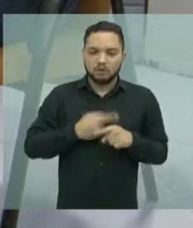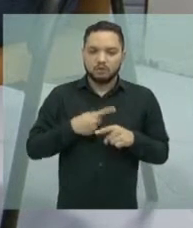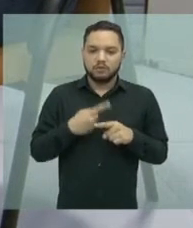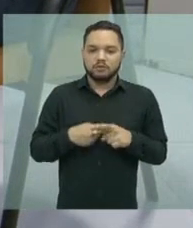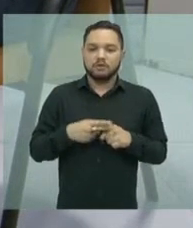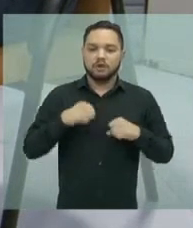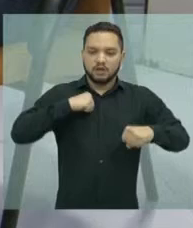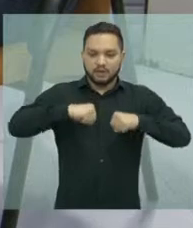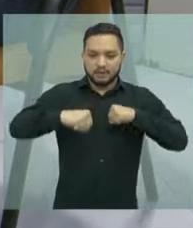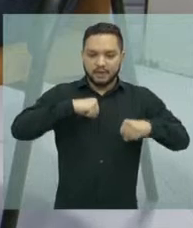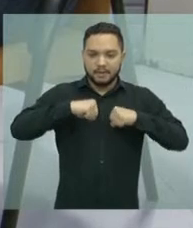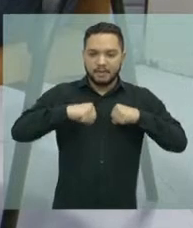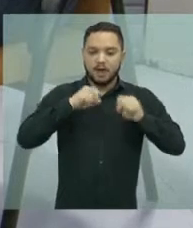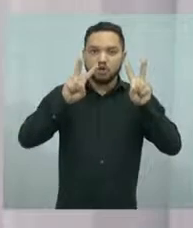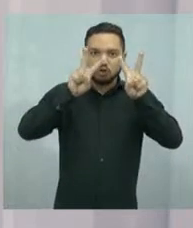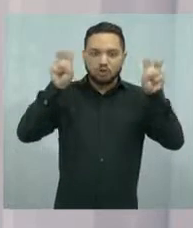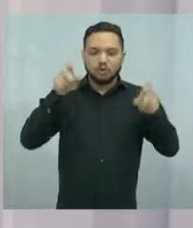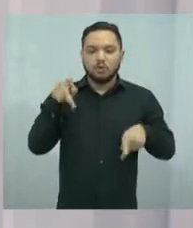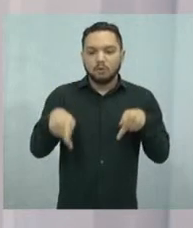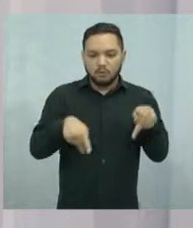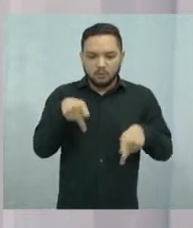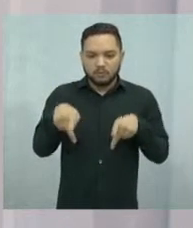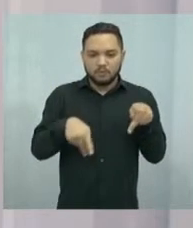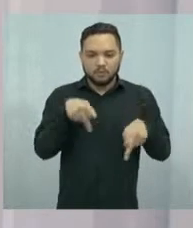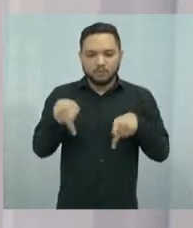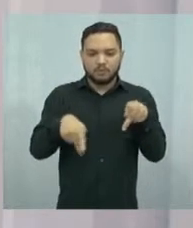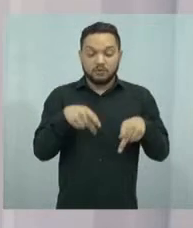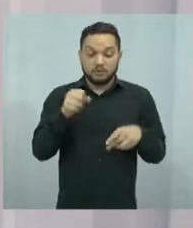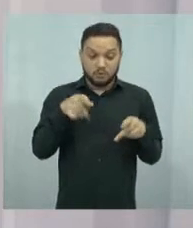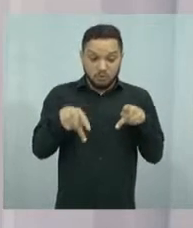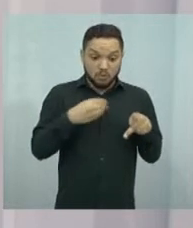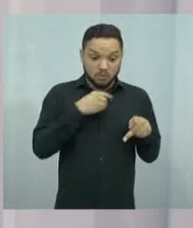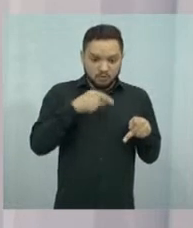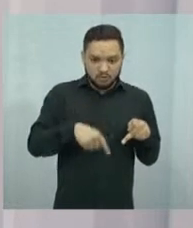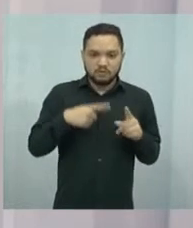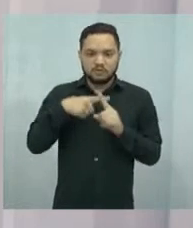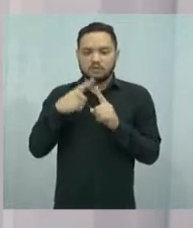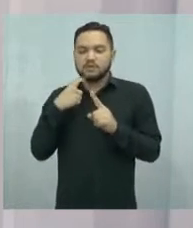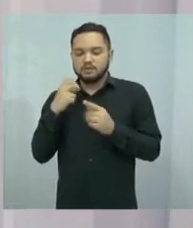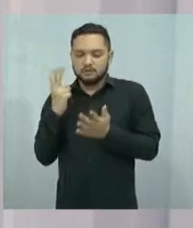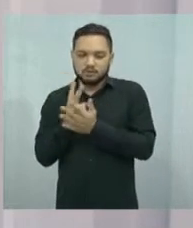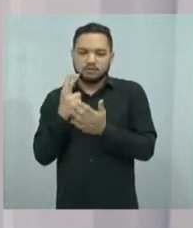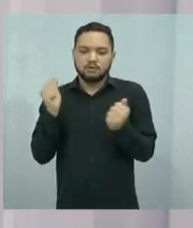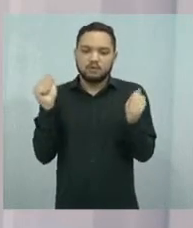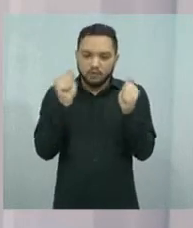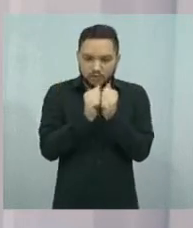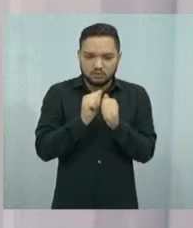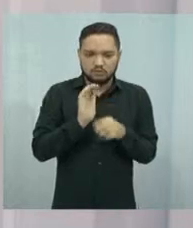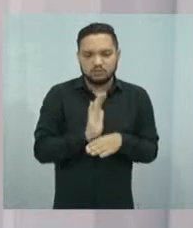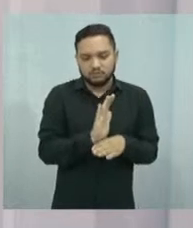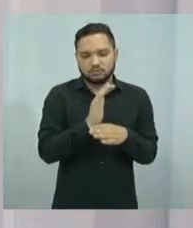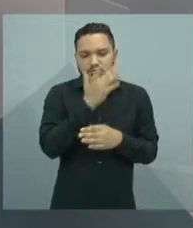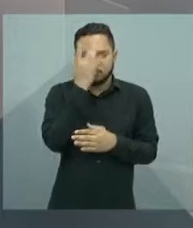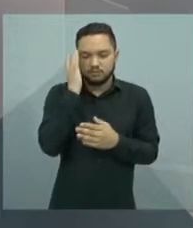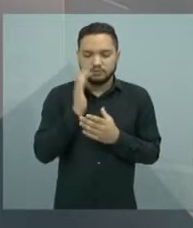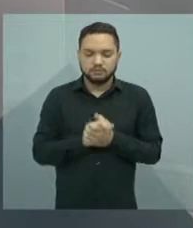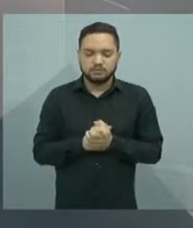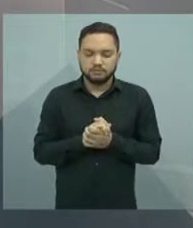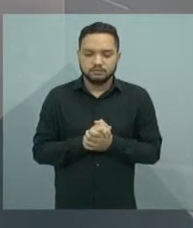se debate as temáticas do povo. E onde o povo está, a Cruz Vermelha estará com toda certeza ao lado dos que mais precisam. Muito